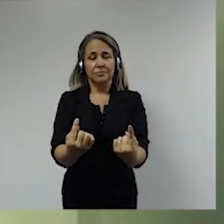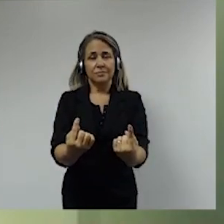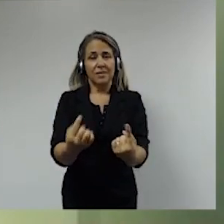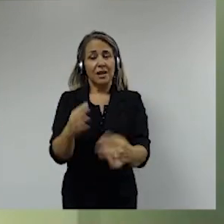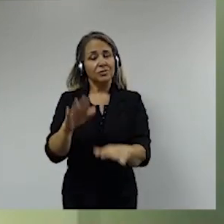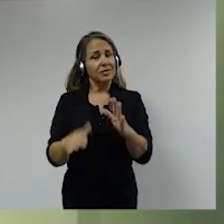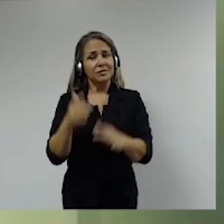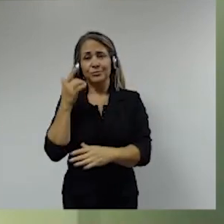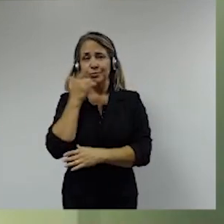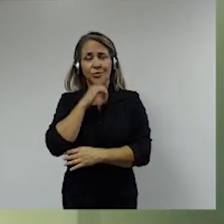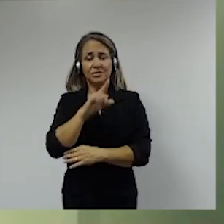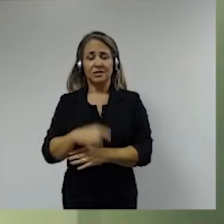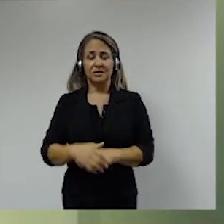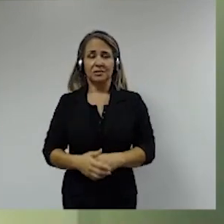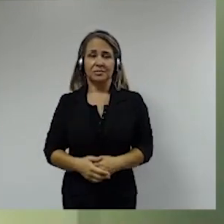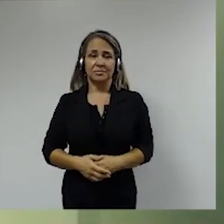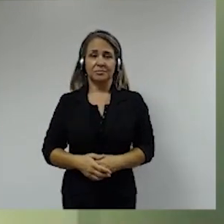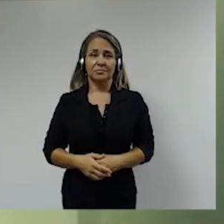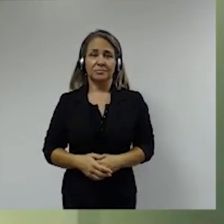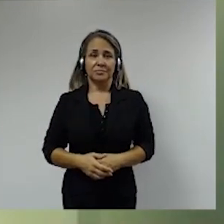É